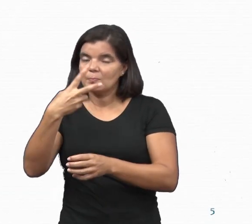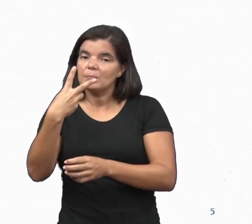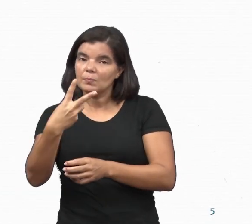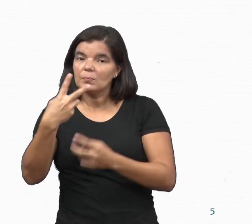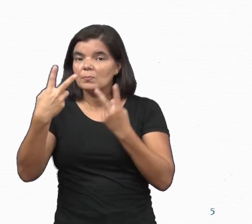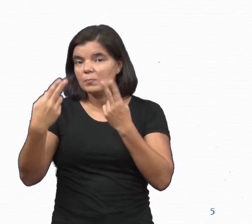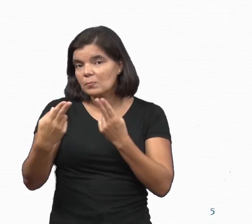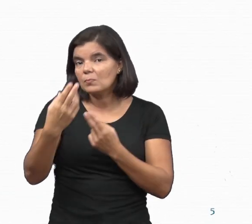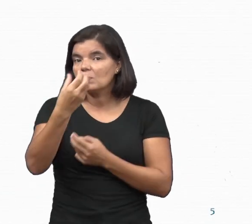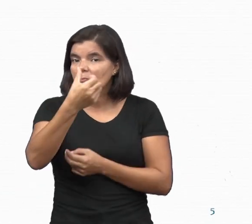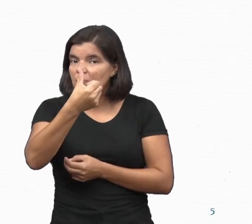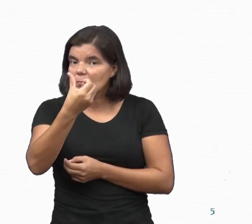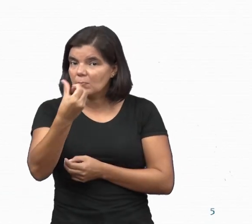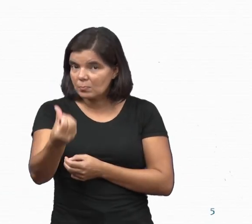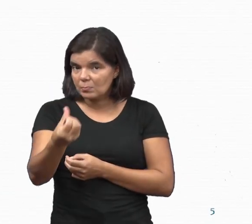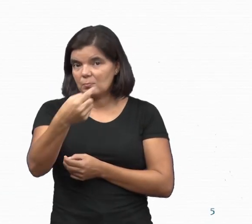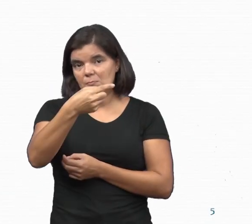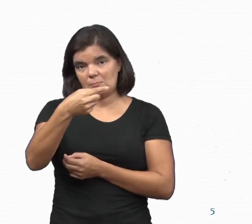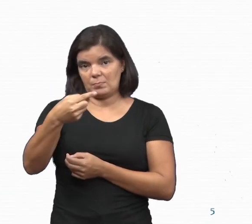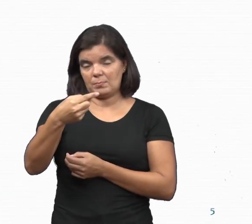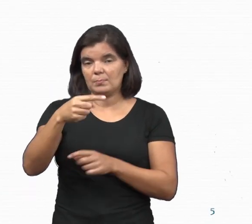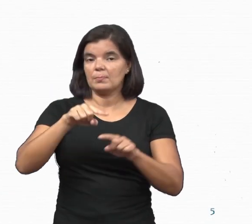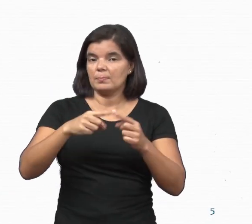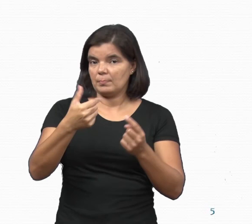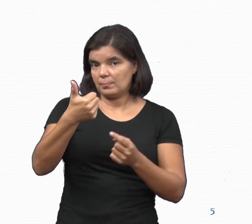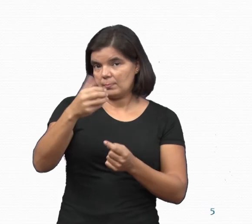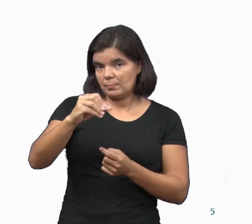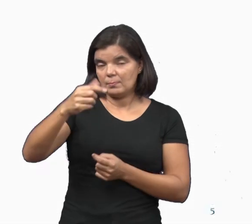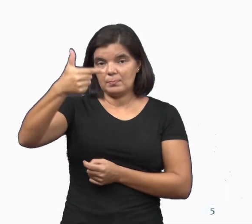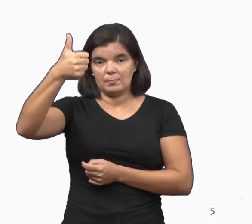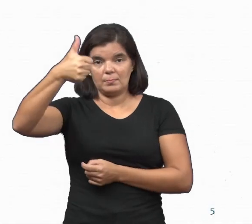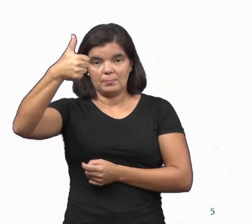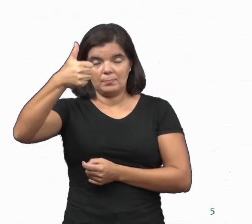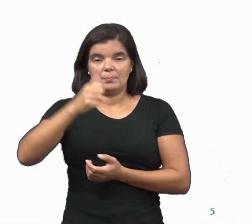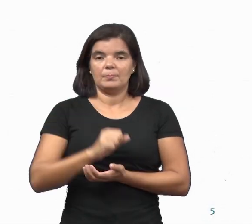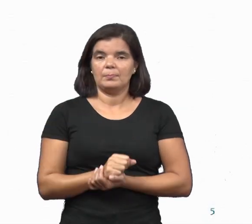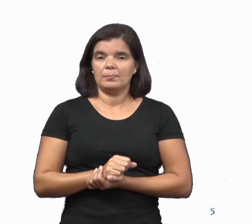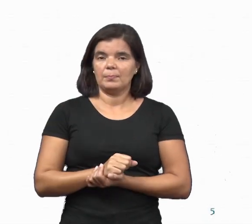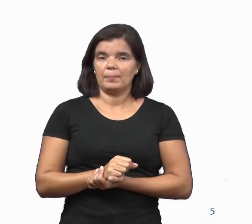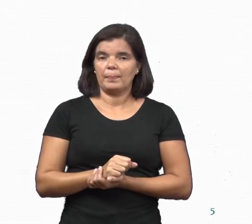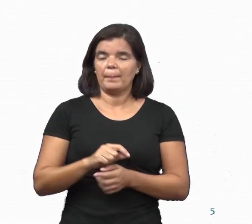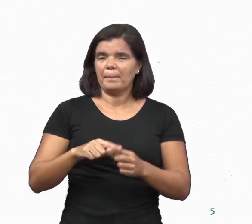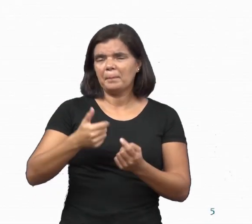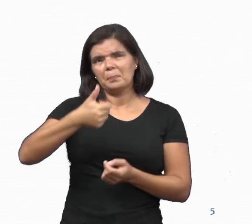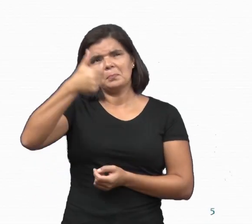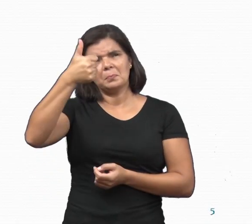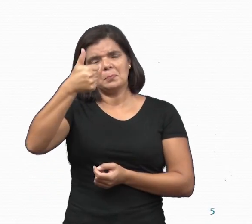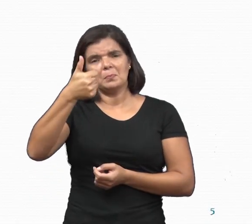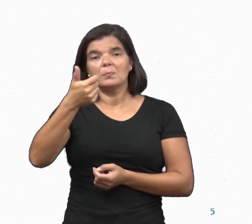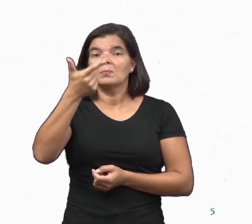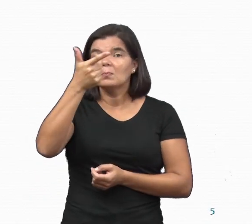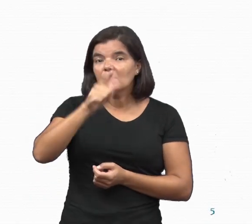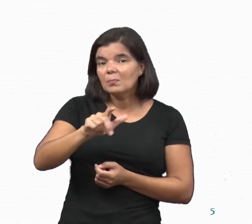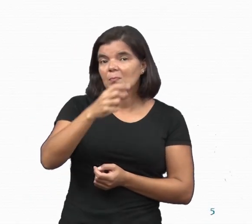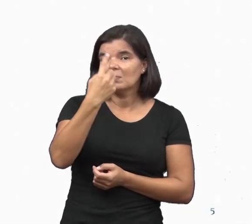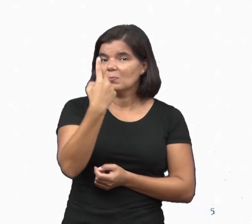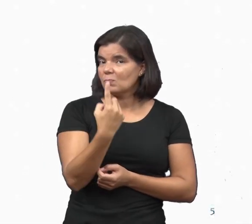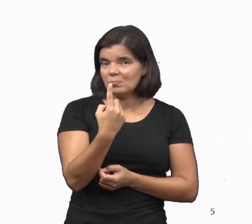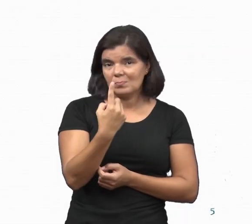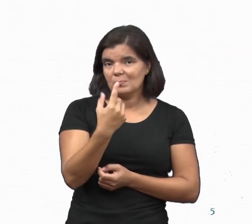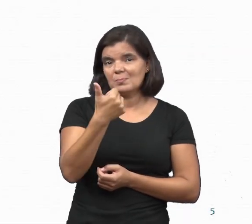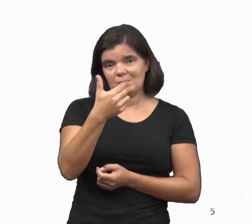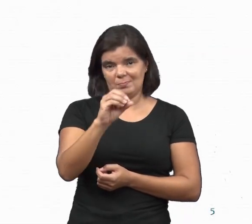menos 6. Mais o 10 elevado a 1. Agora, mesmo 10 elevado a 1, eu repeti o 10 uma